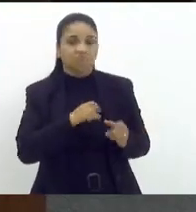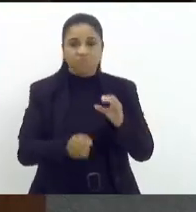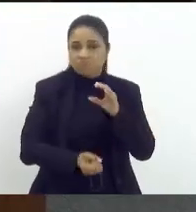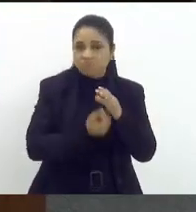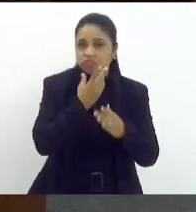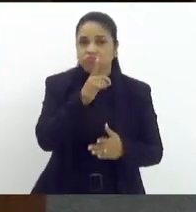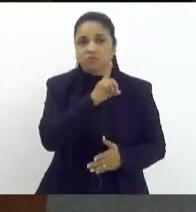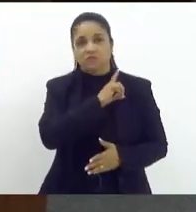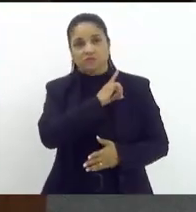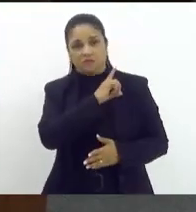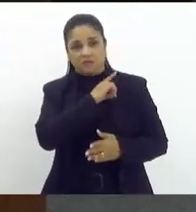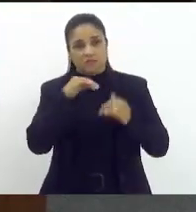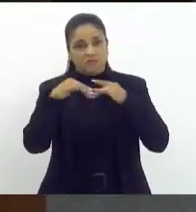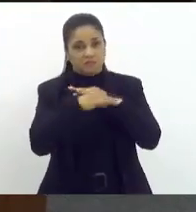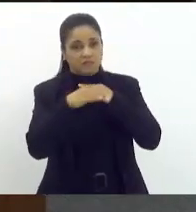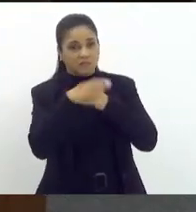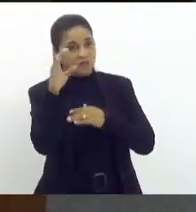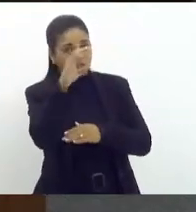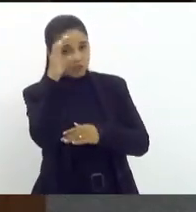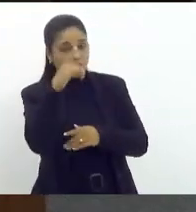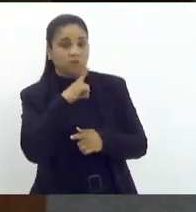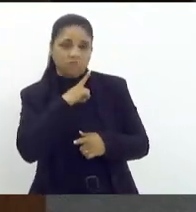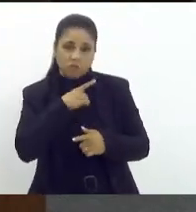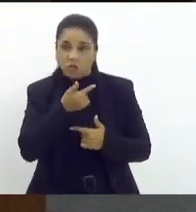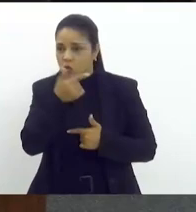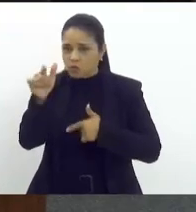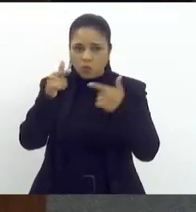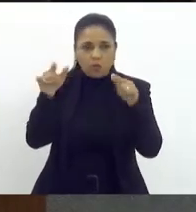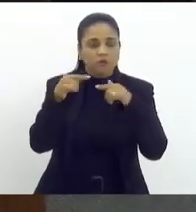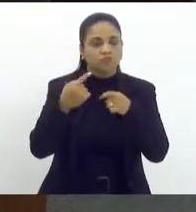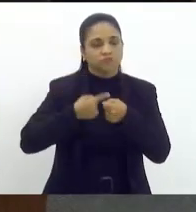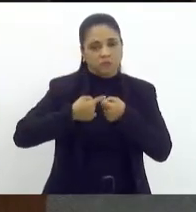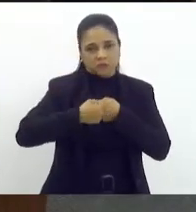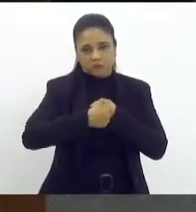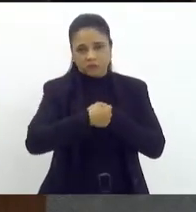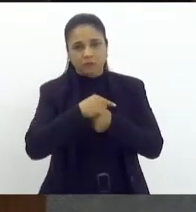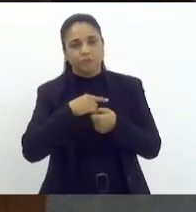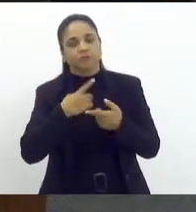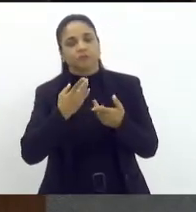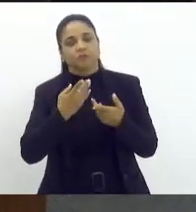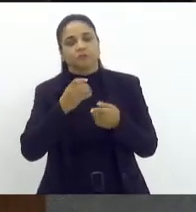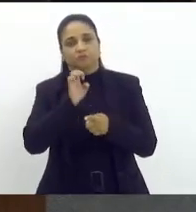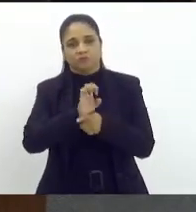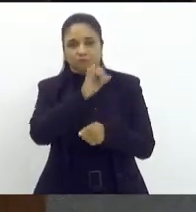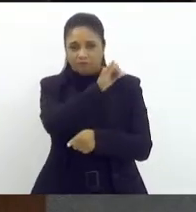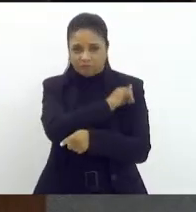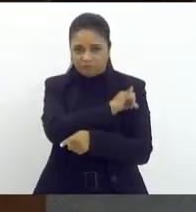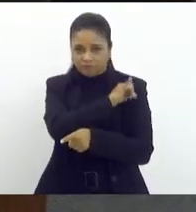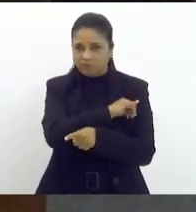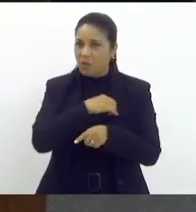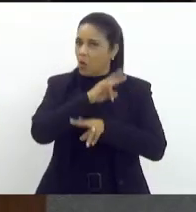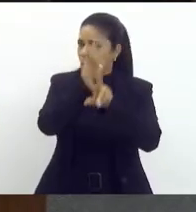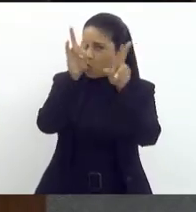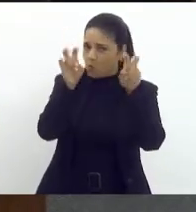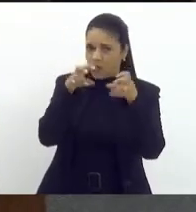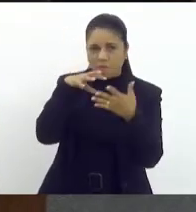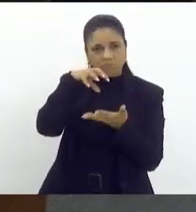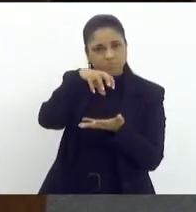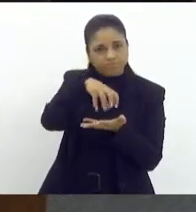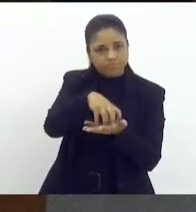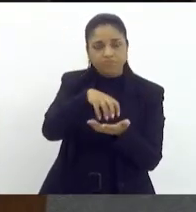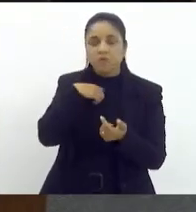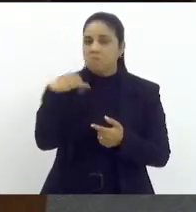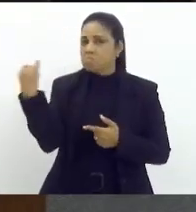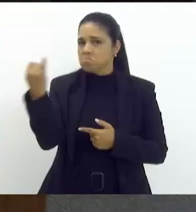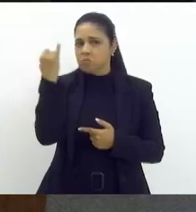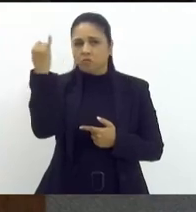ter em outros espaços em outras cidades do Estado do Rio de Janeiro já que esse é um central e as